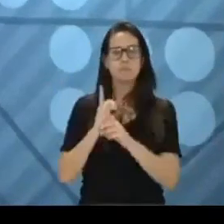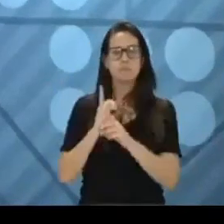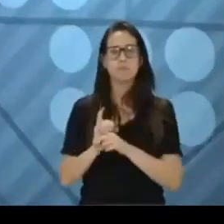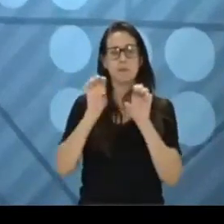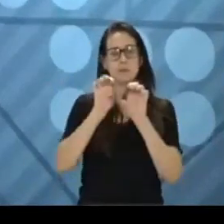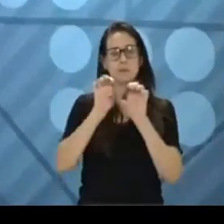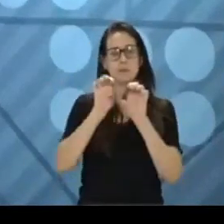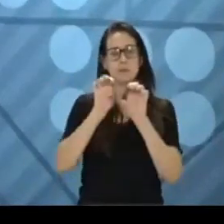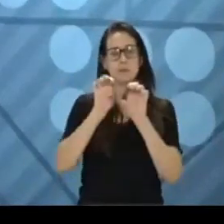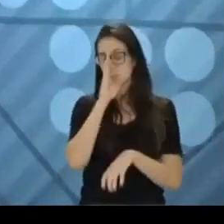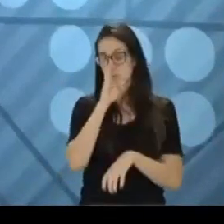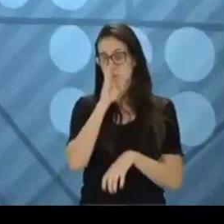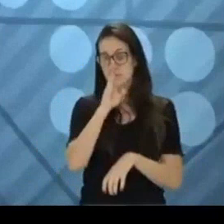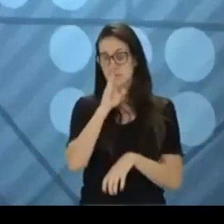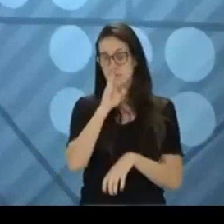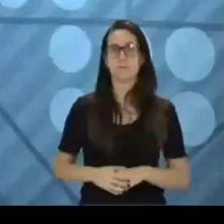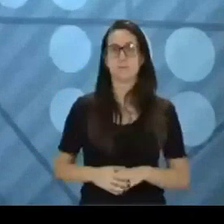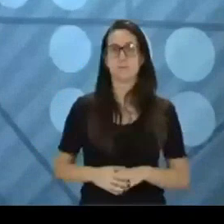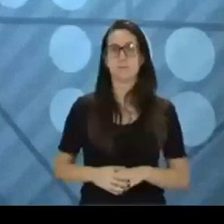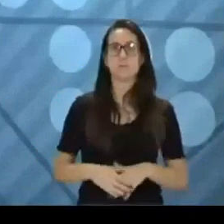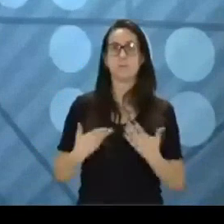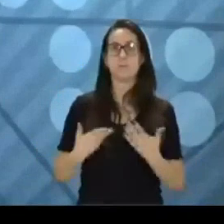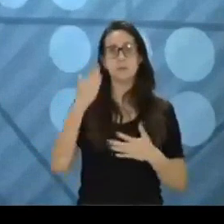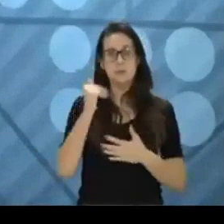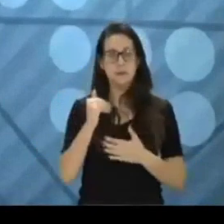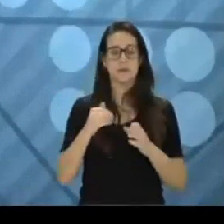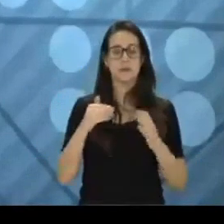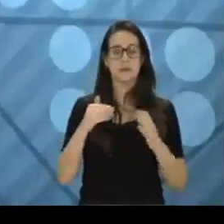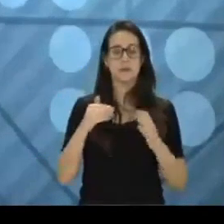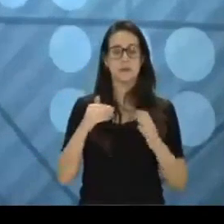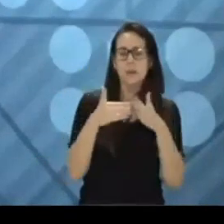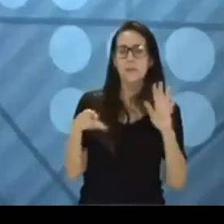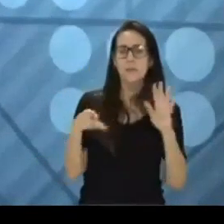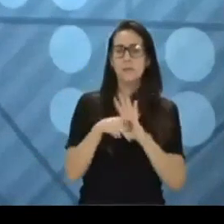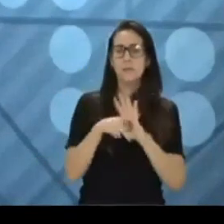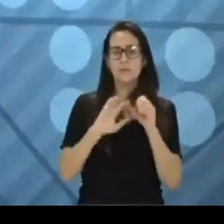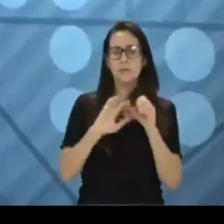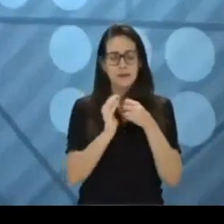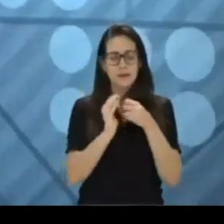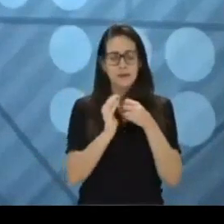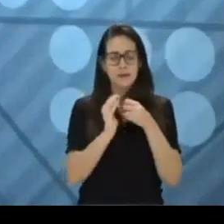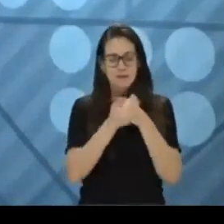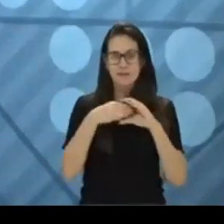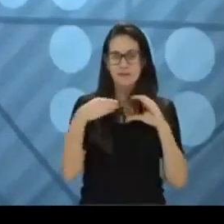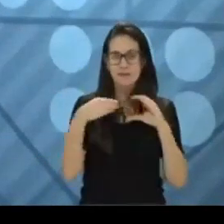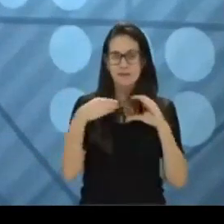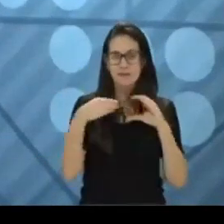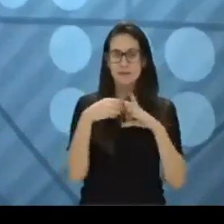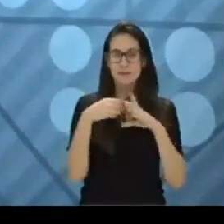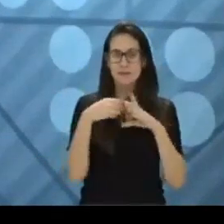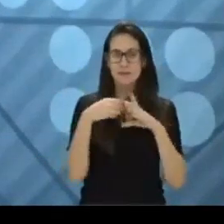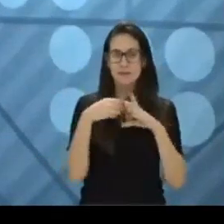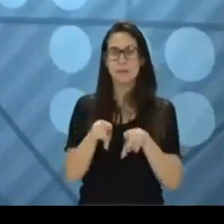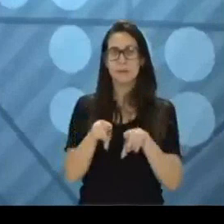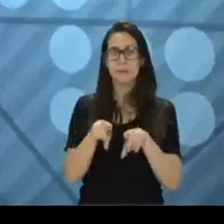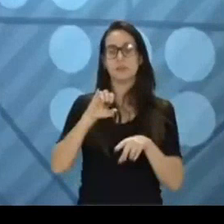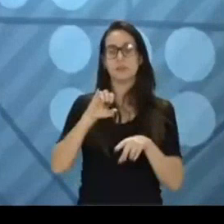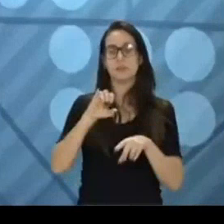estruturas principais. Então, principalmente, definindo onde está a delimitação da membrana celular, onde está a delimitação